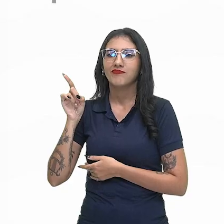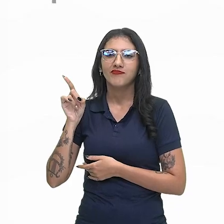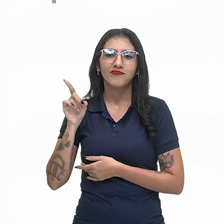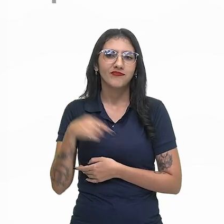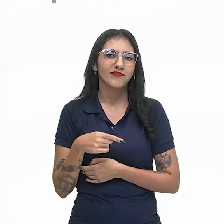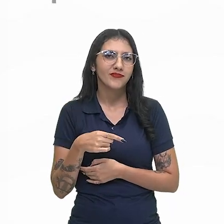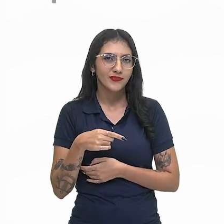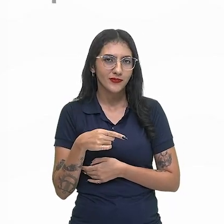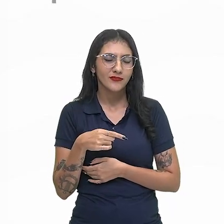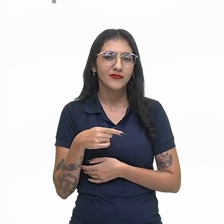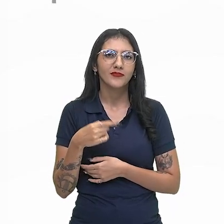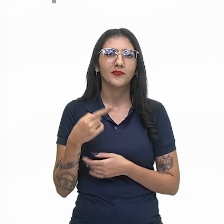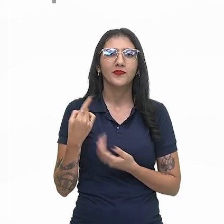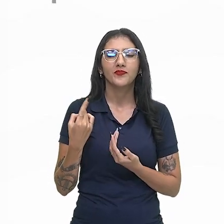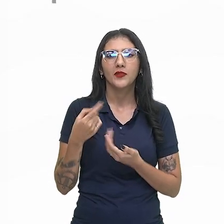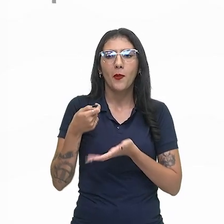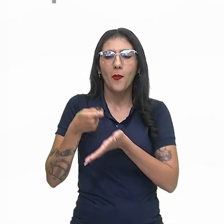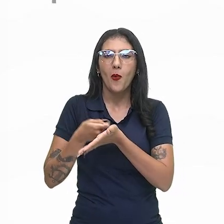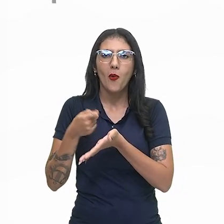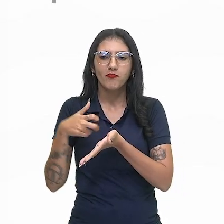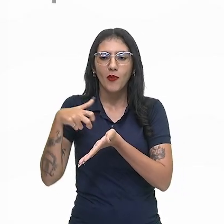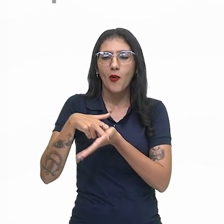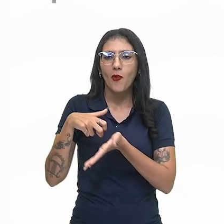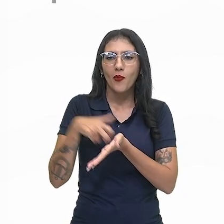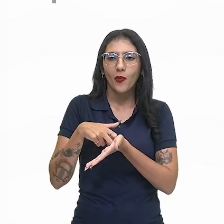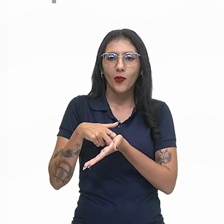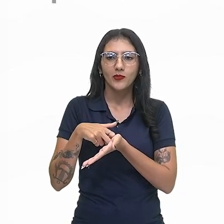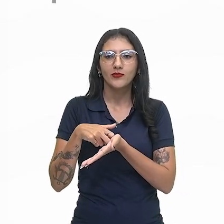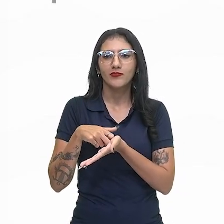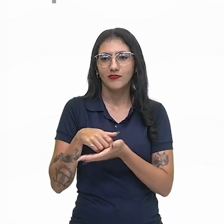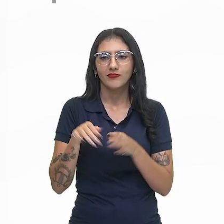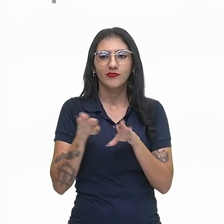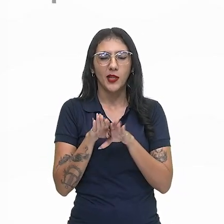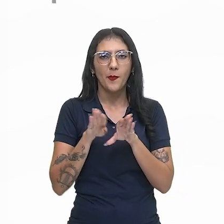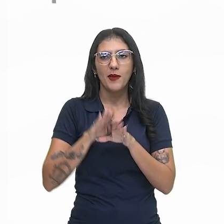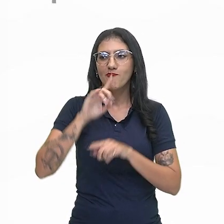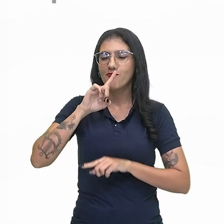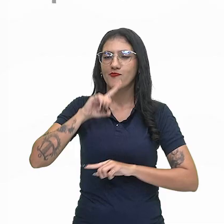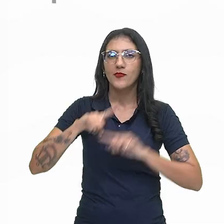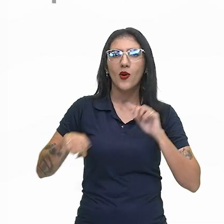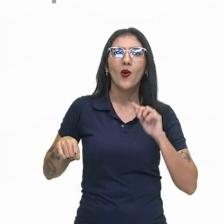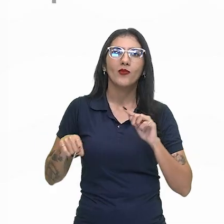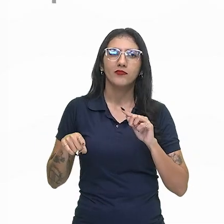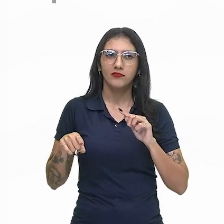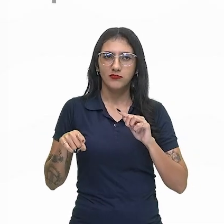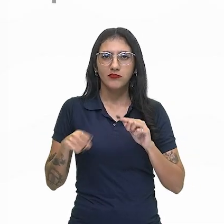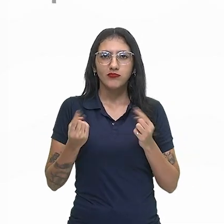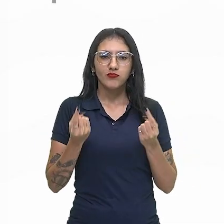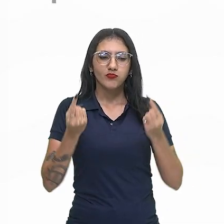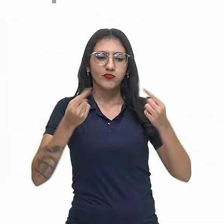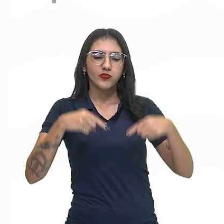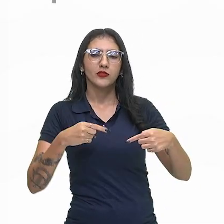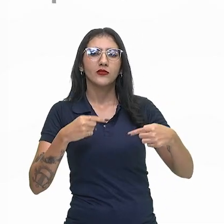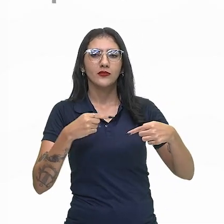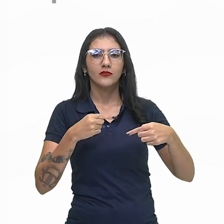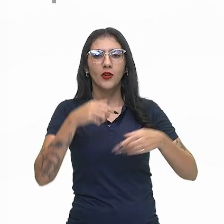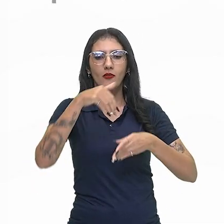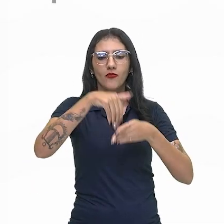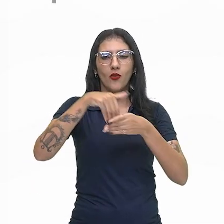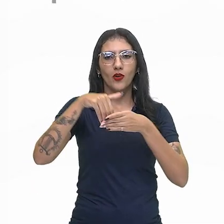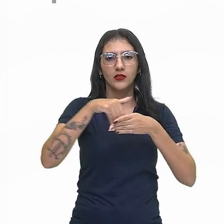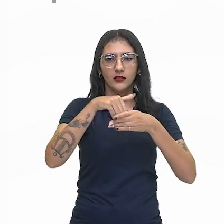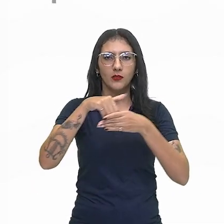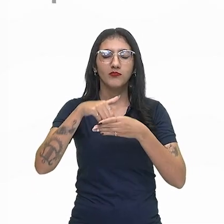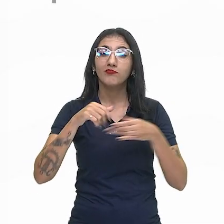forma, cerceado, punido e até mesmo cancelada a sua participação dentro deste jogo eleitoral que